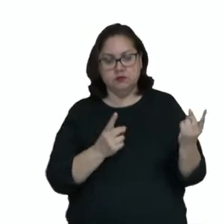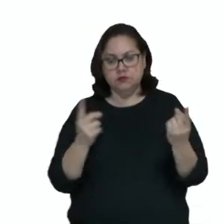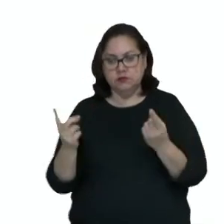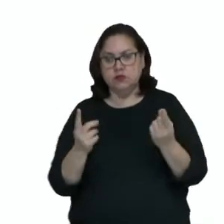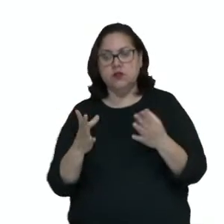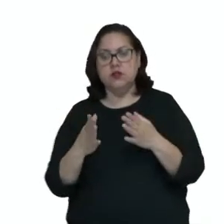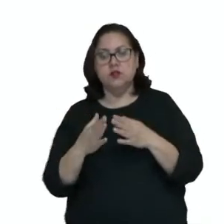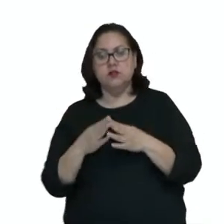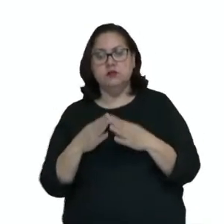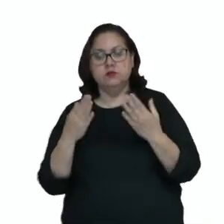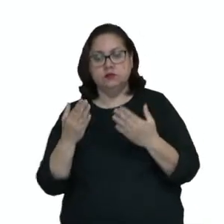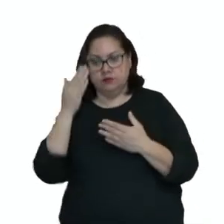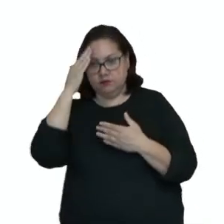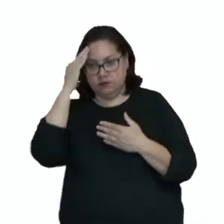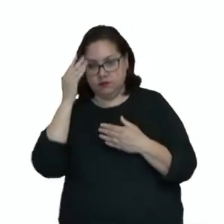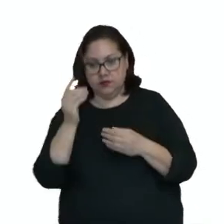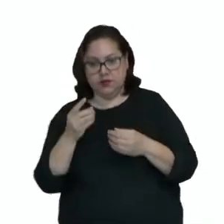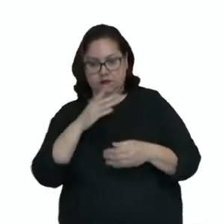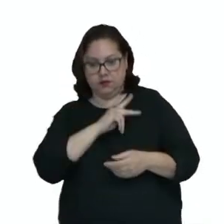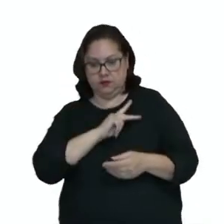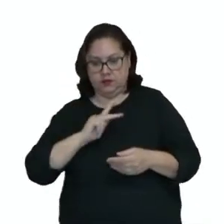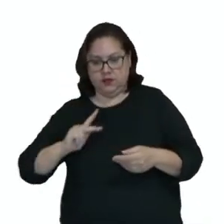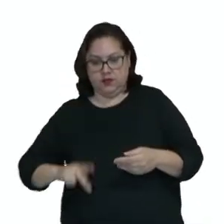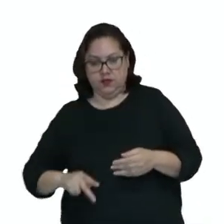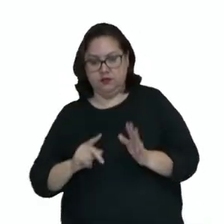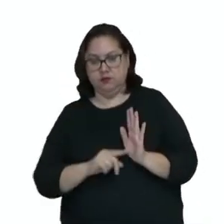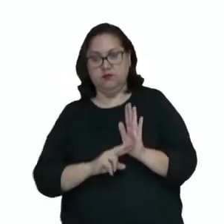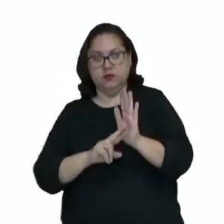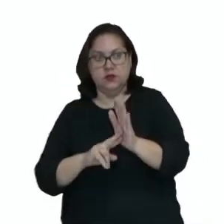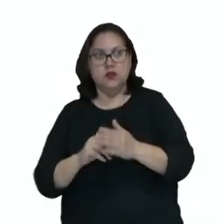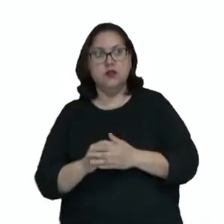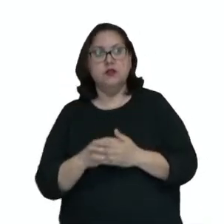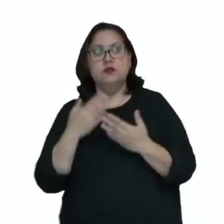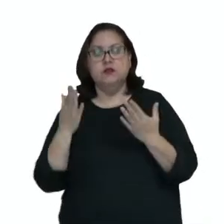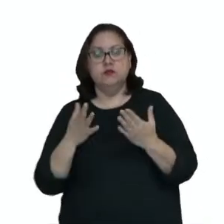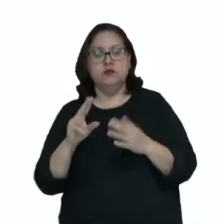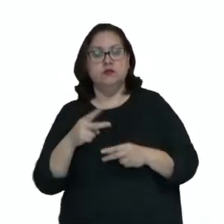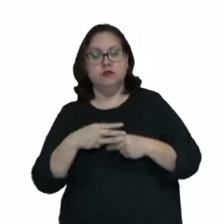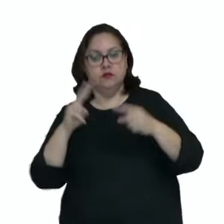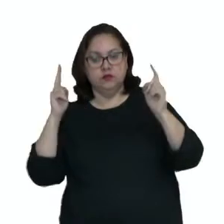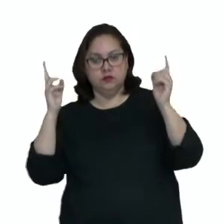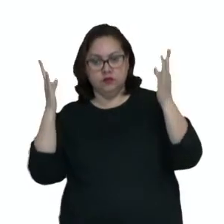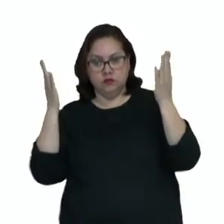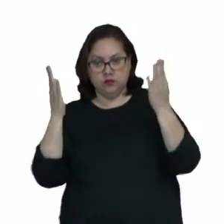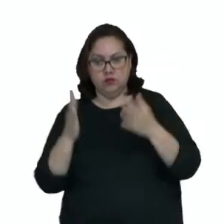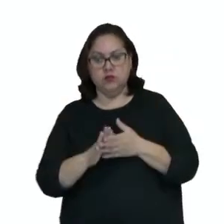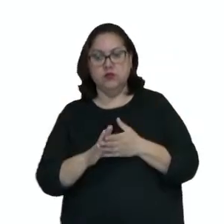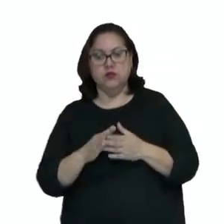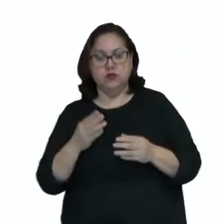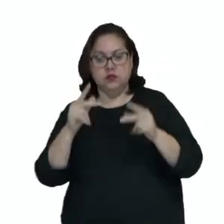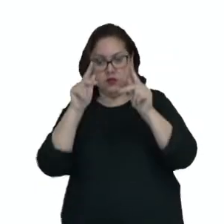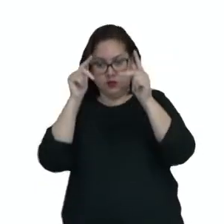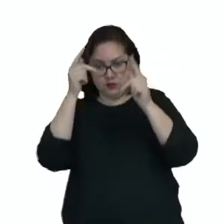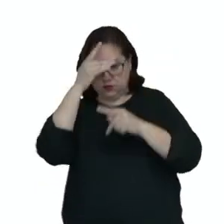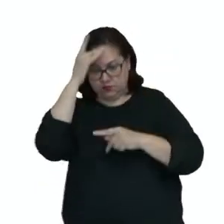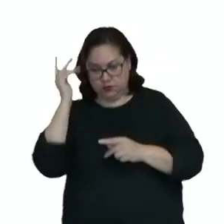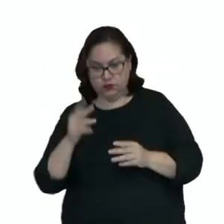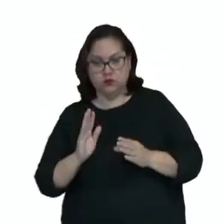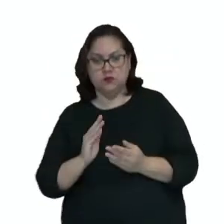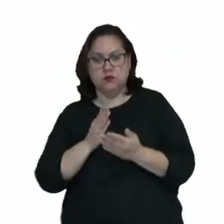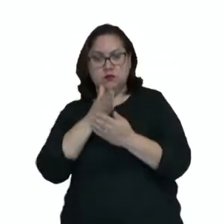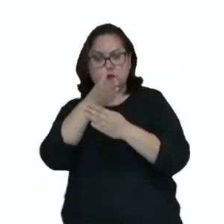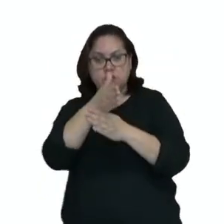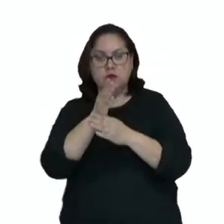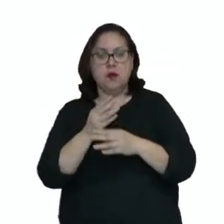políticos que pleiteiam os cargos representativos. Vencem as eleições os partidos e os candidatos que atingirem